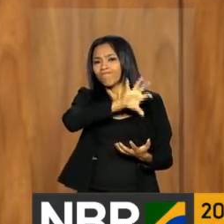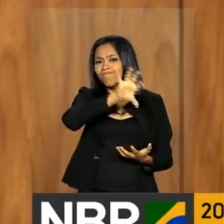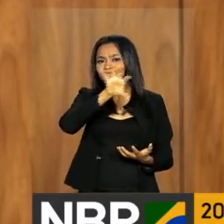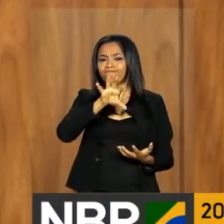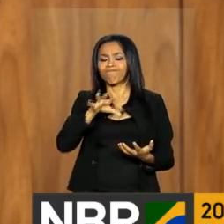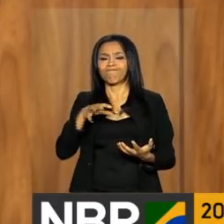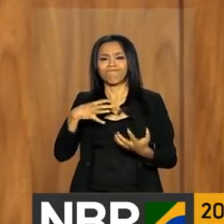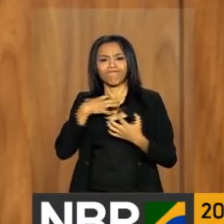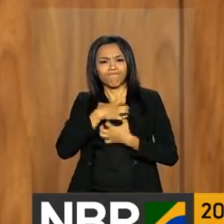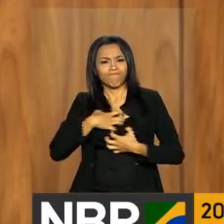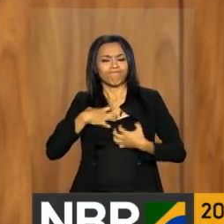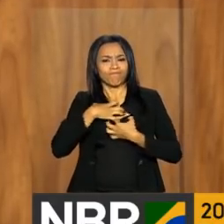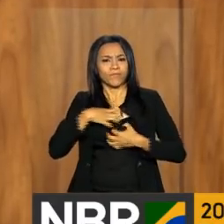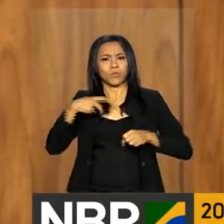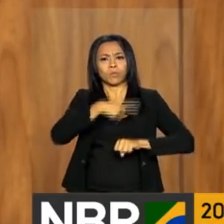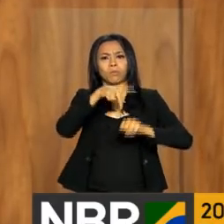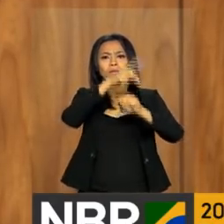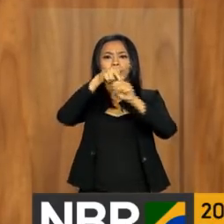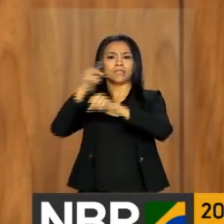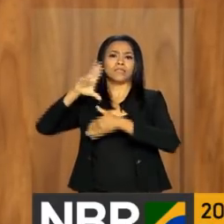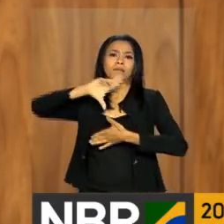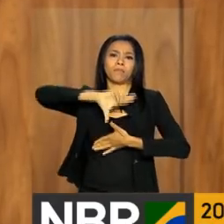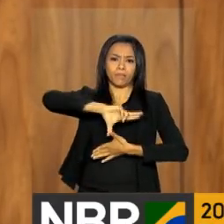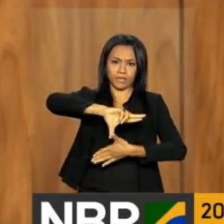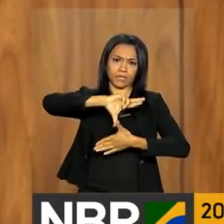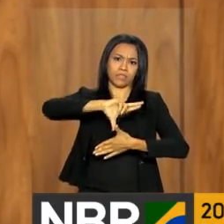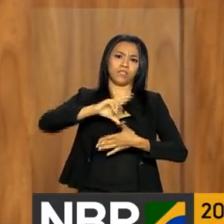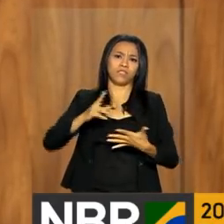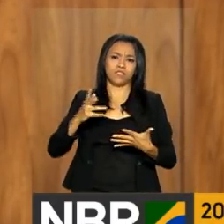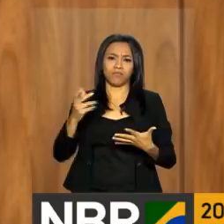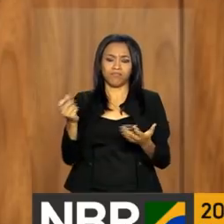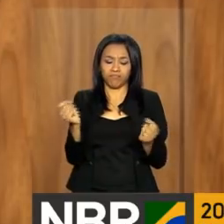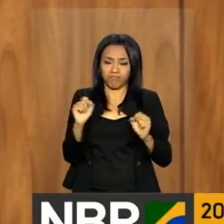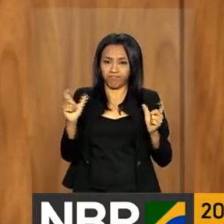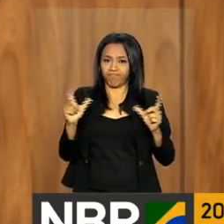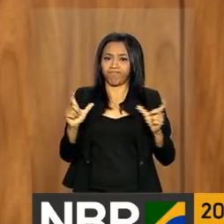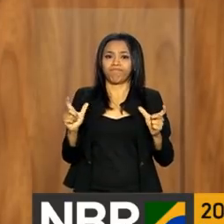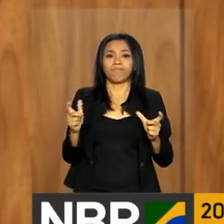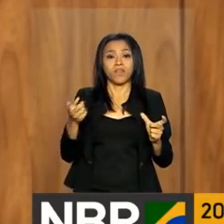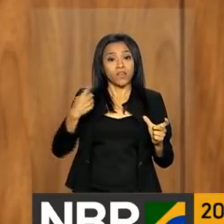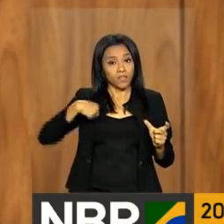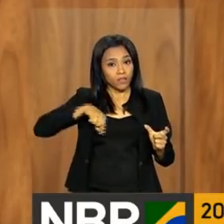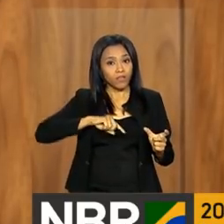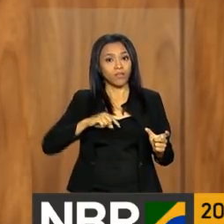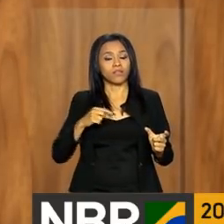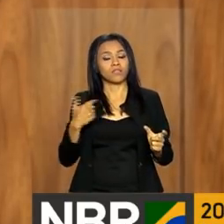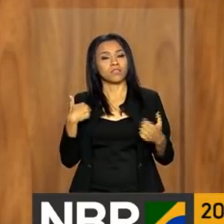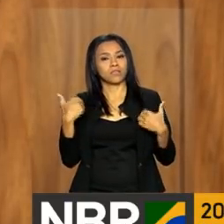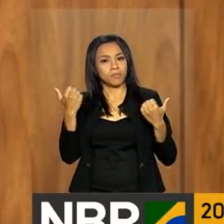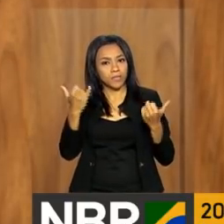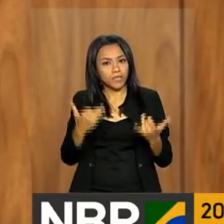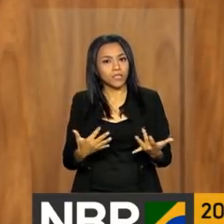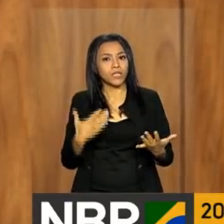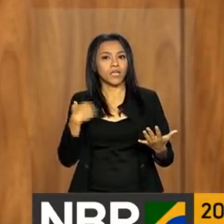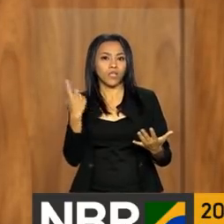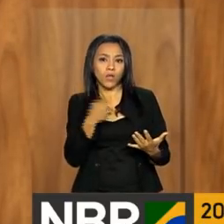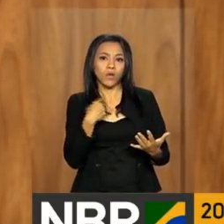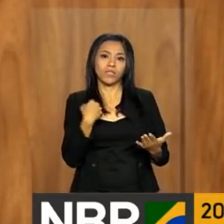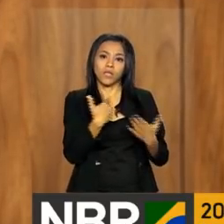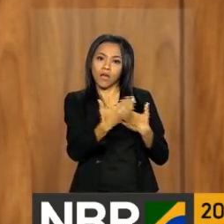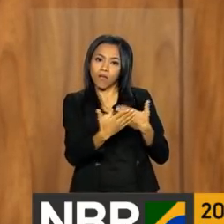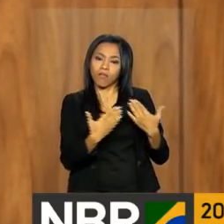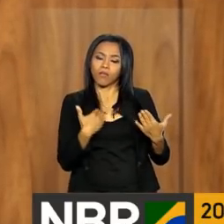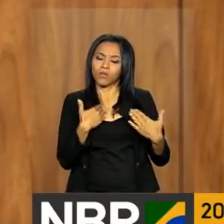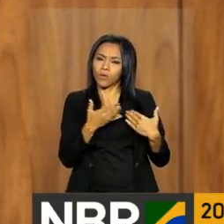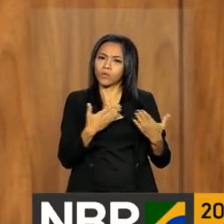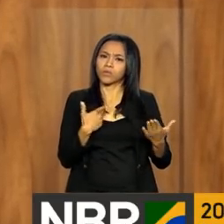Latina. E nós fizemos questão de evidenciar que a nossa relação com a Venezuela, pelo